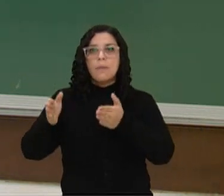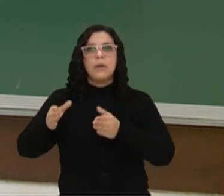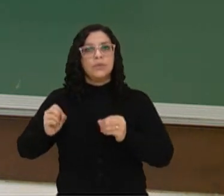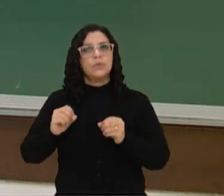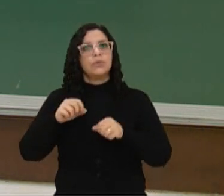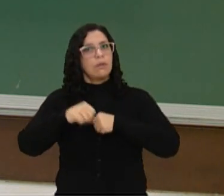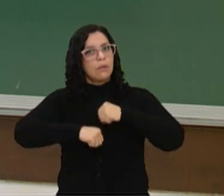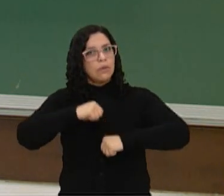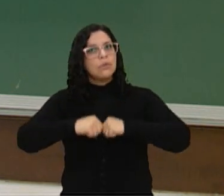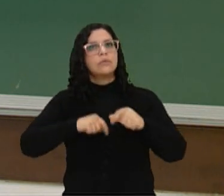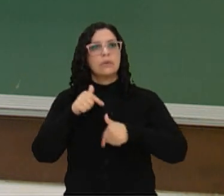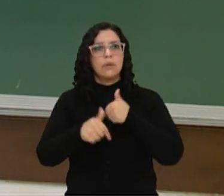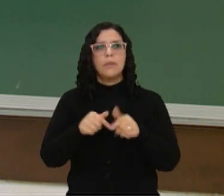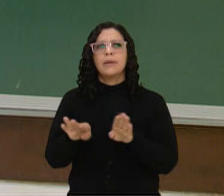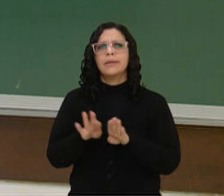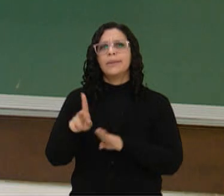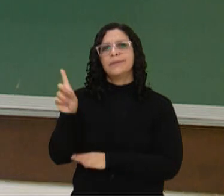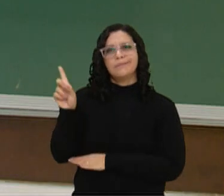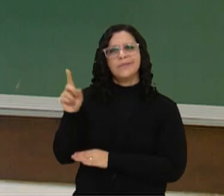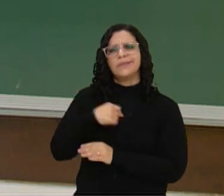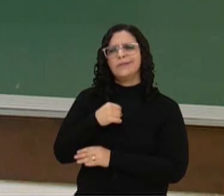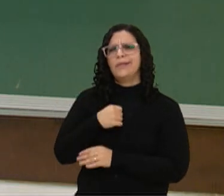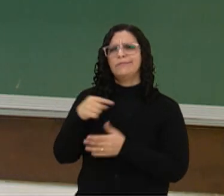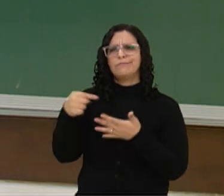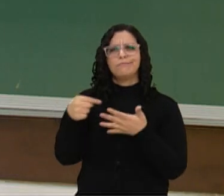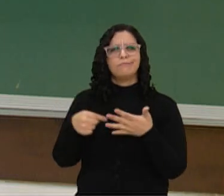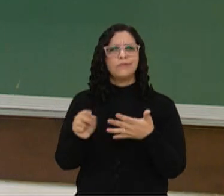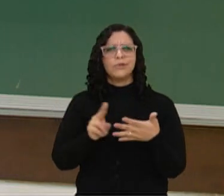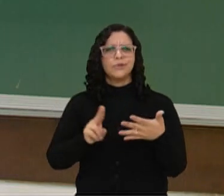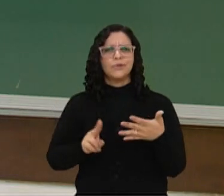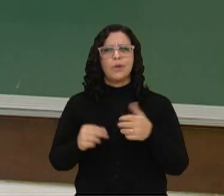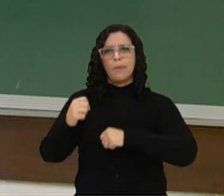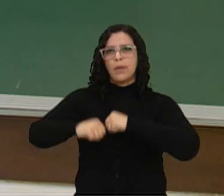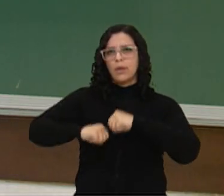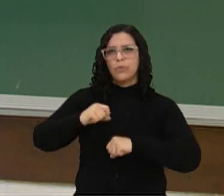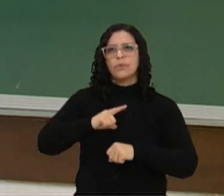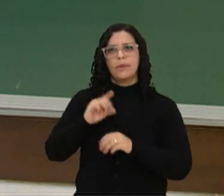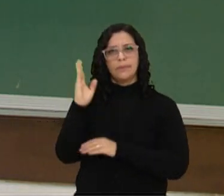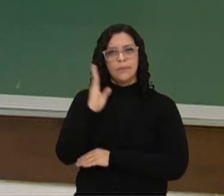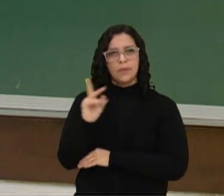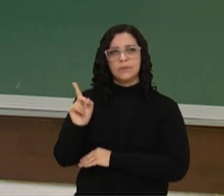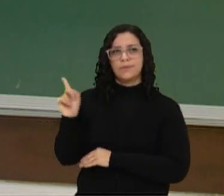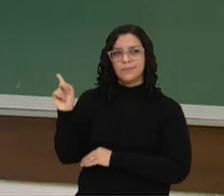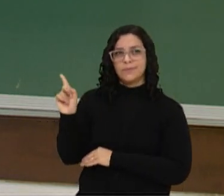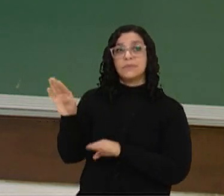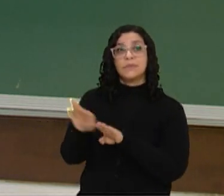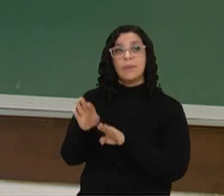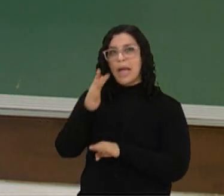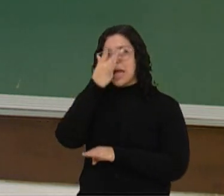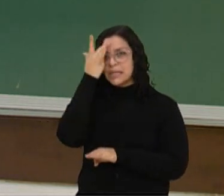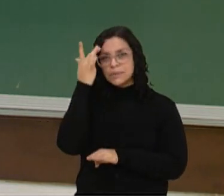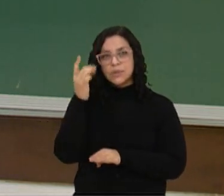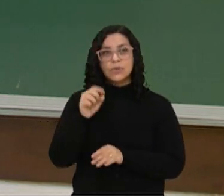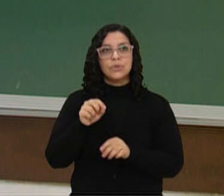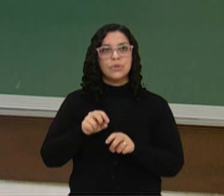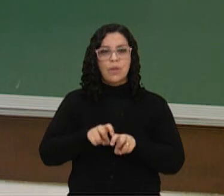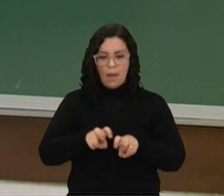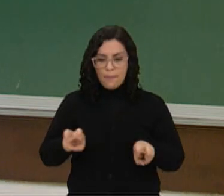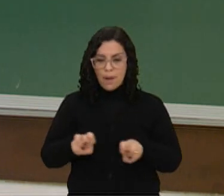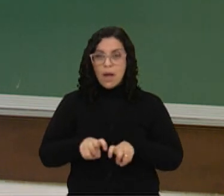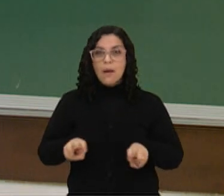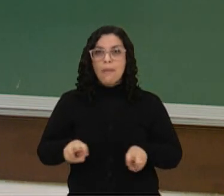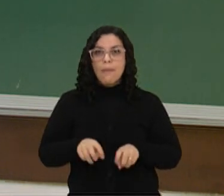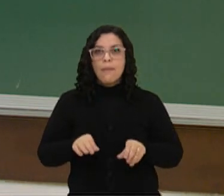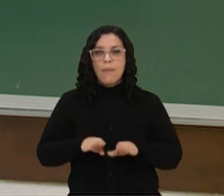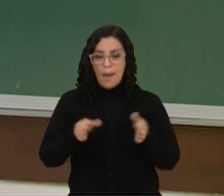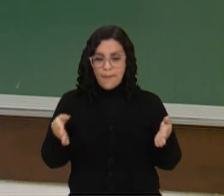industrial. E outros exemplos ali que nós utilizamos de indústrias, né? E aí a ideia ali do que é uma indústria, né? Muitas